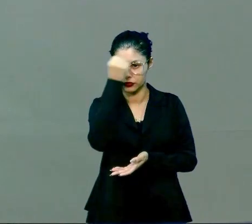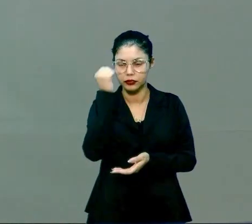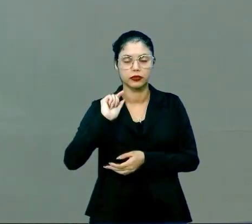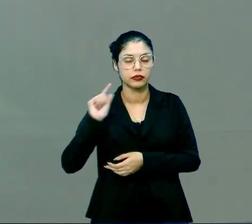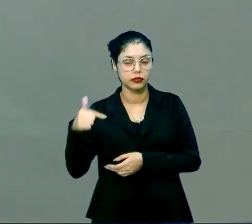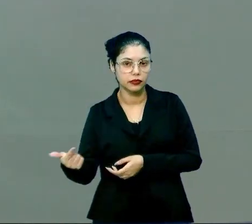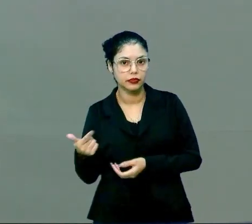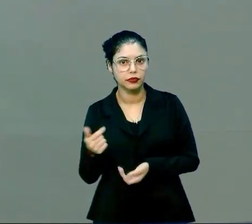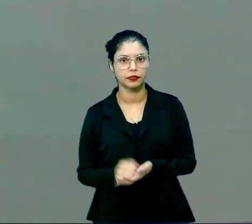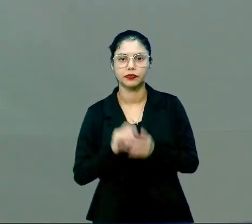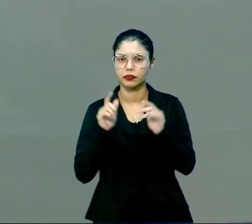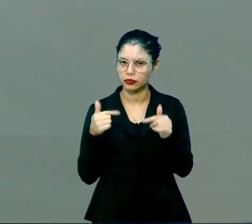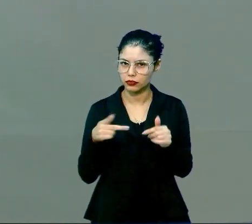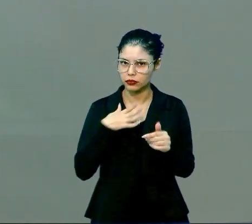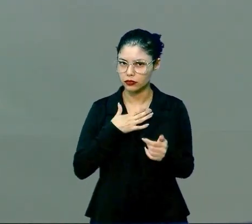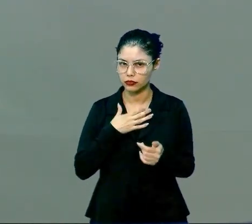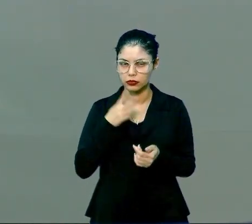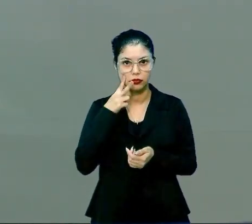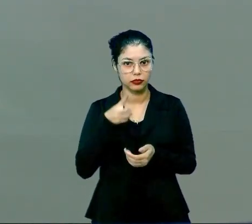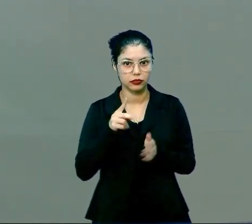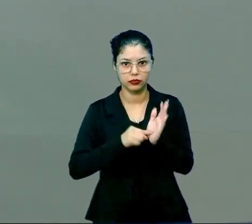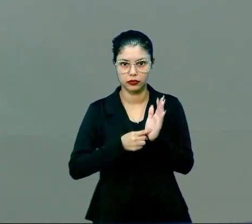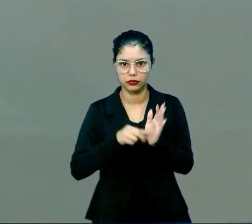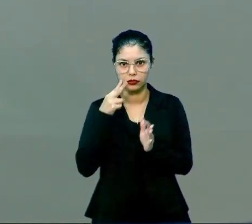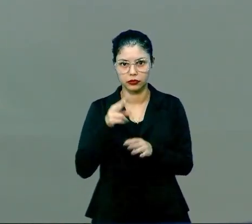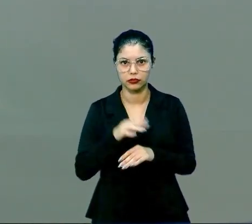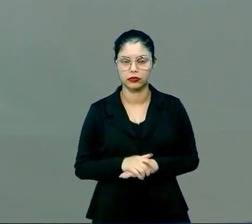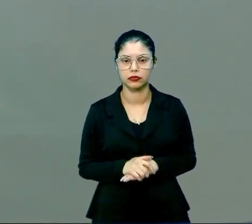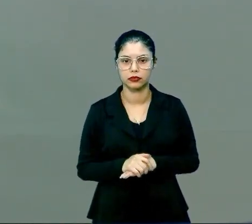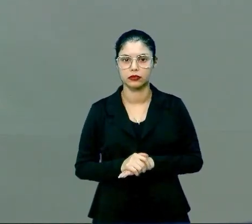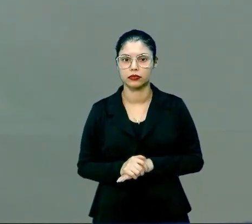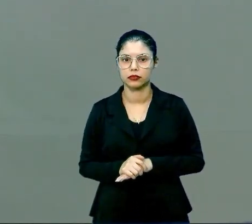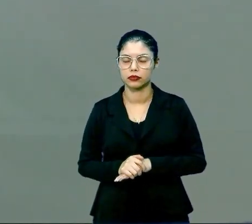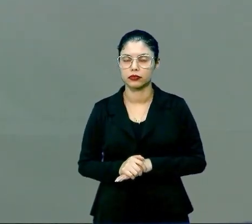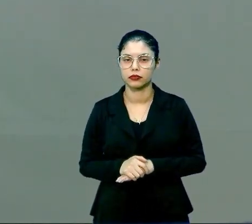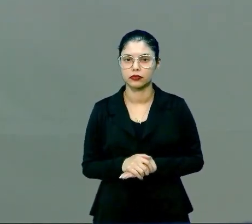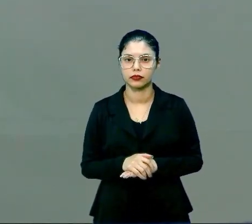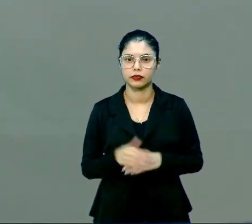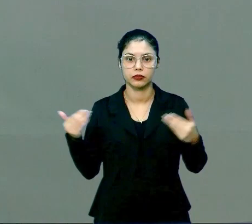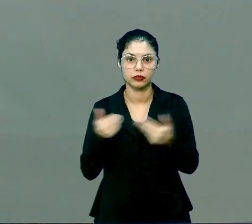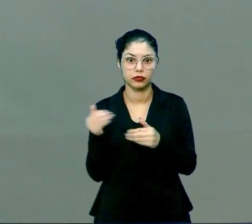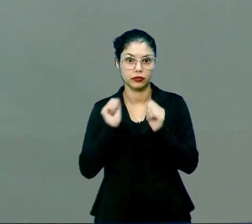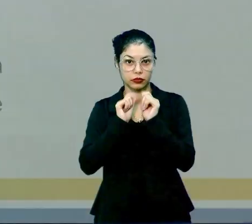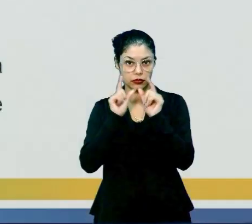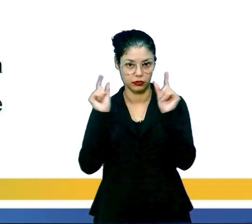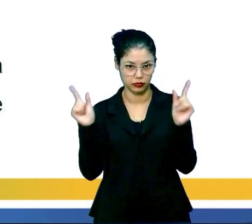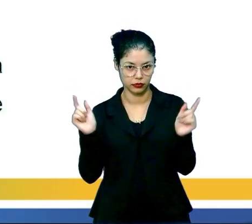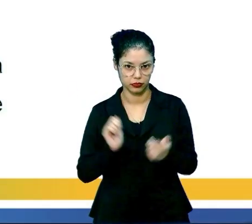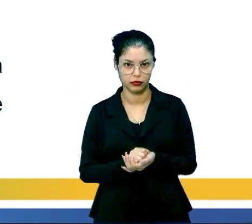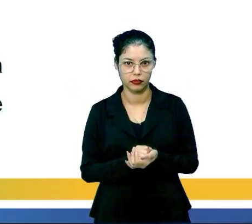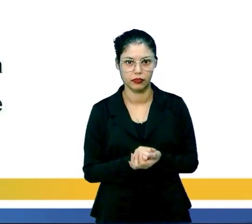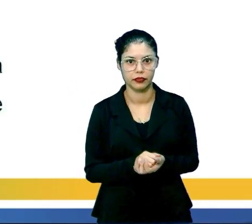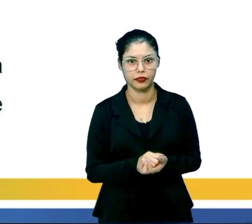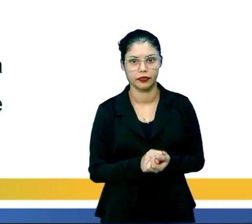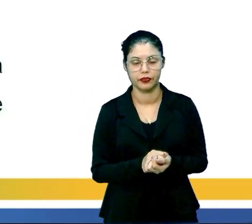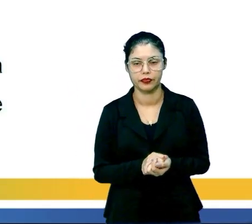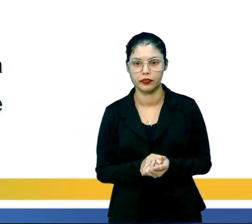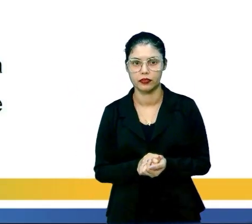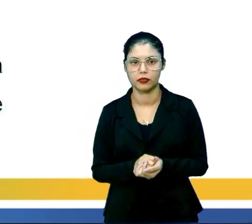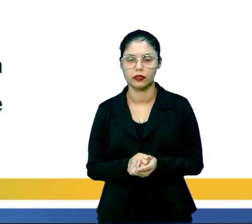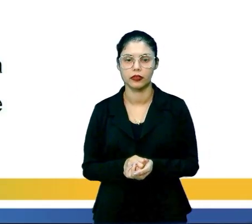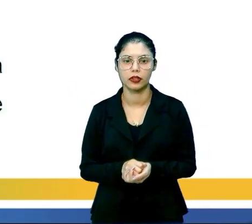logo em seguida eu venho defender o meu ponto de vista, que é o mais importante. Agora é a hora do candidato brilhar no texto. E aí